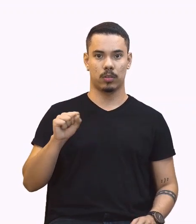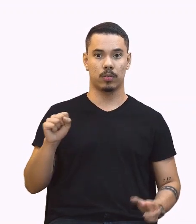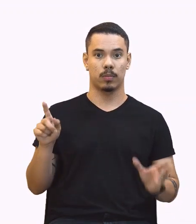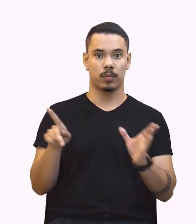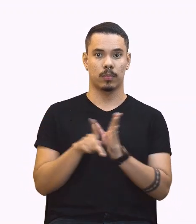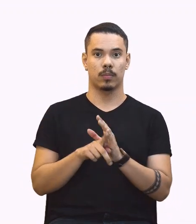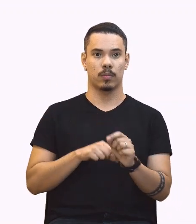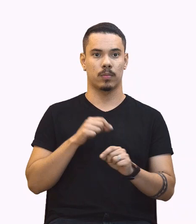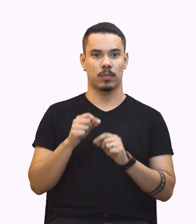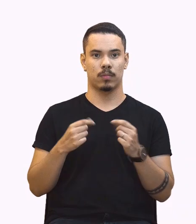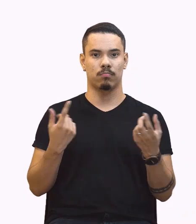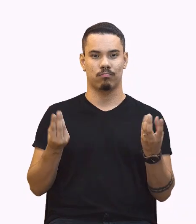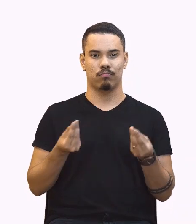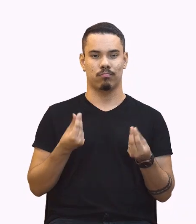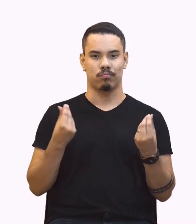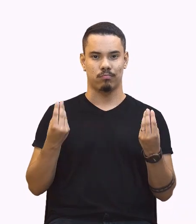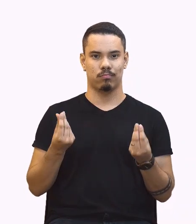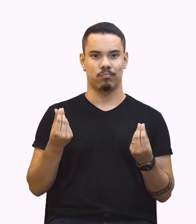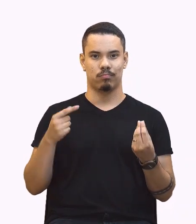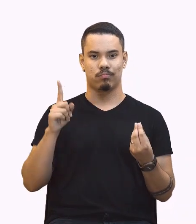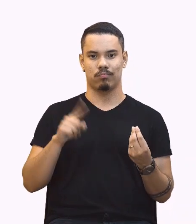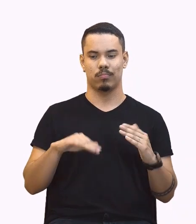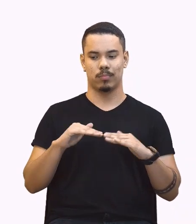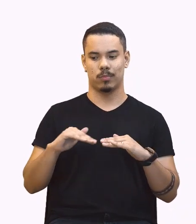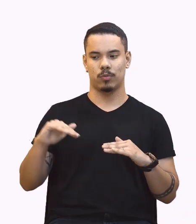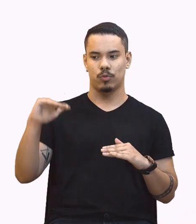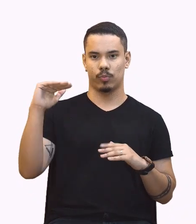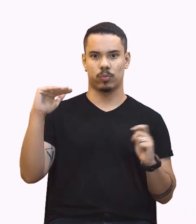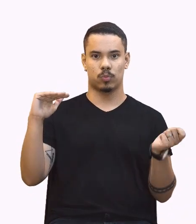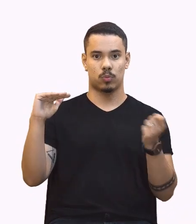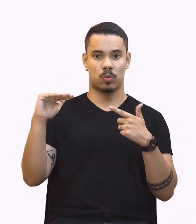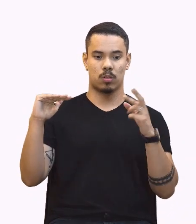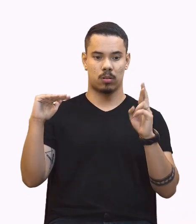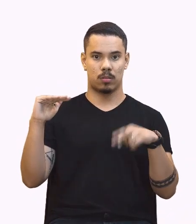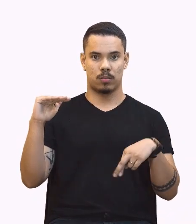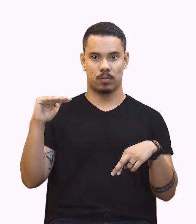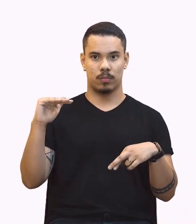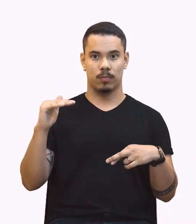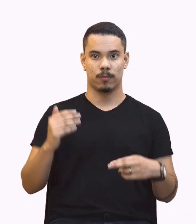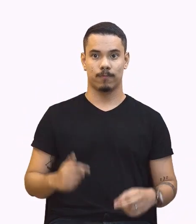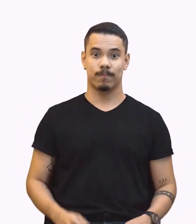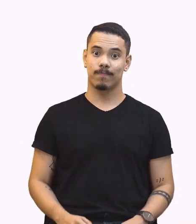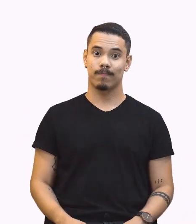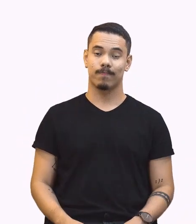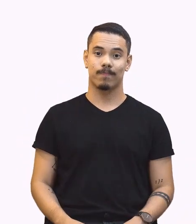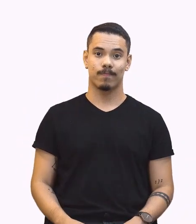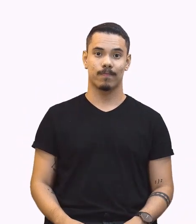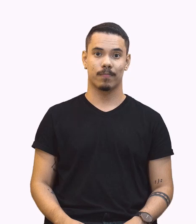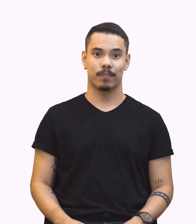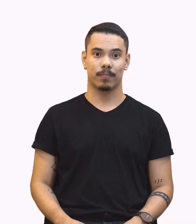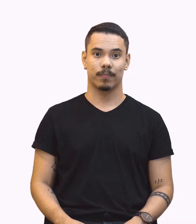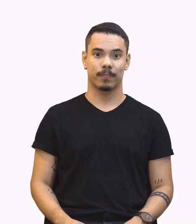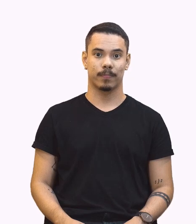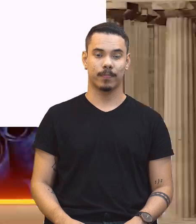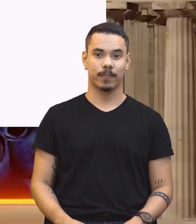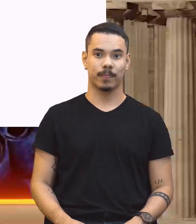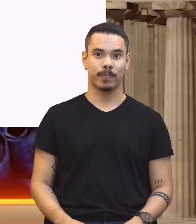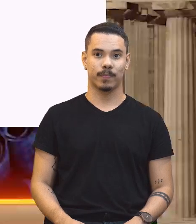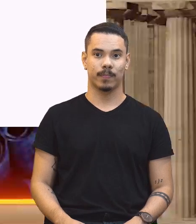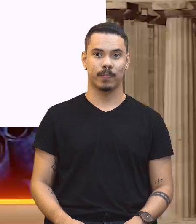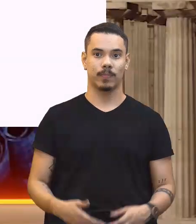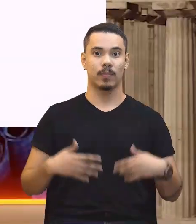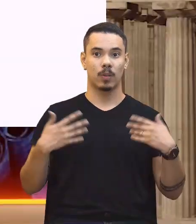a sensação ela é superior à razão? E então, qual